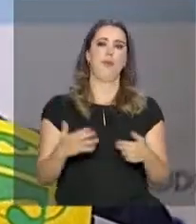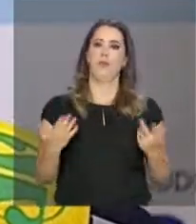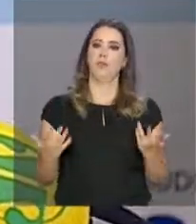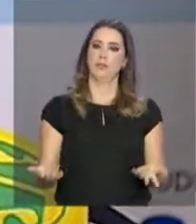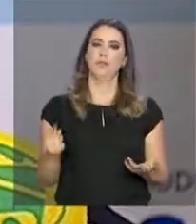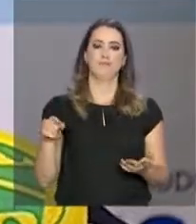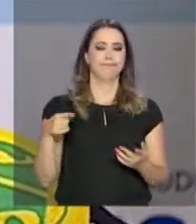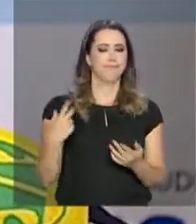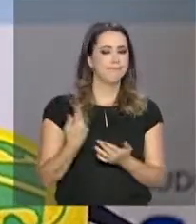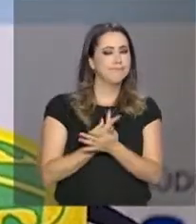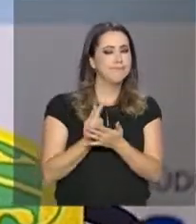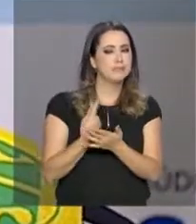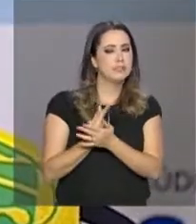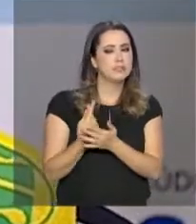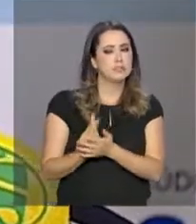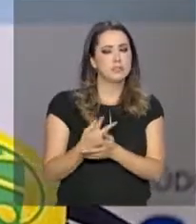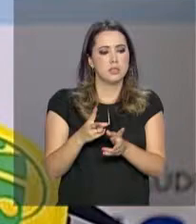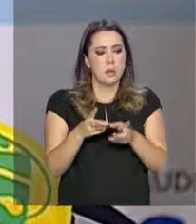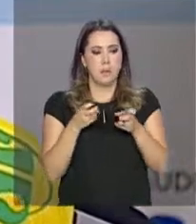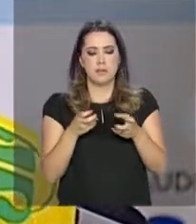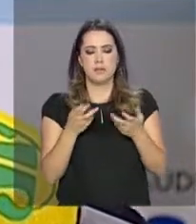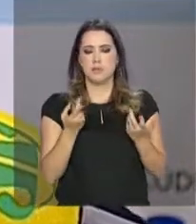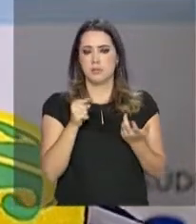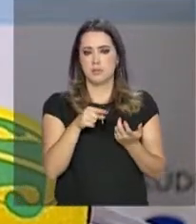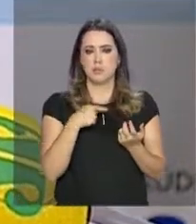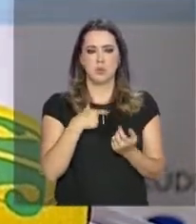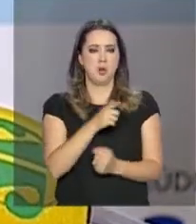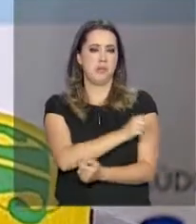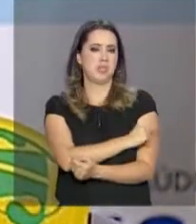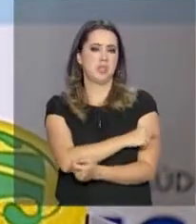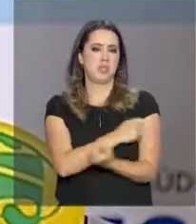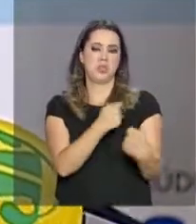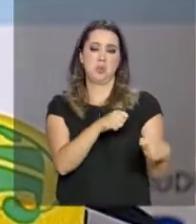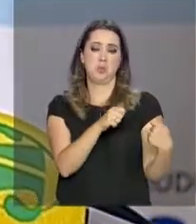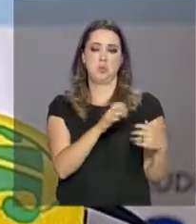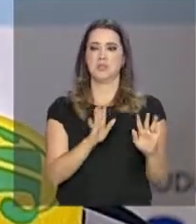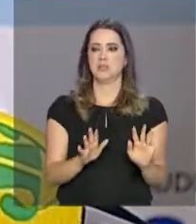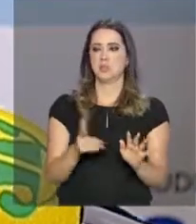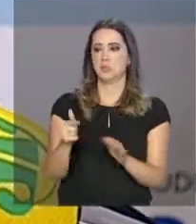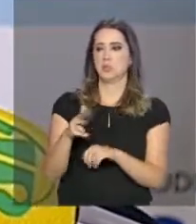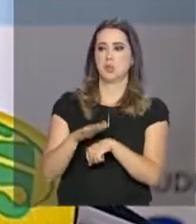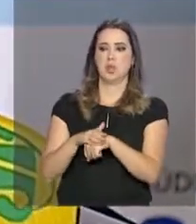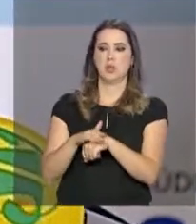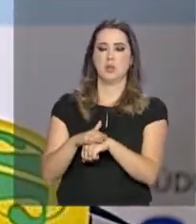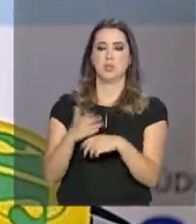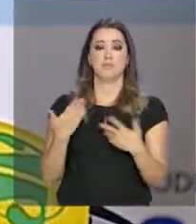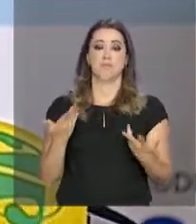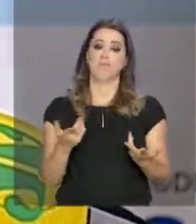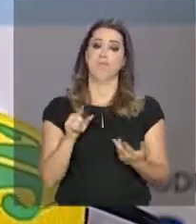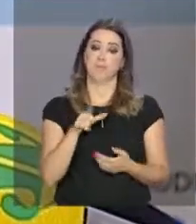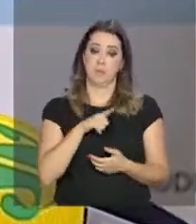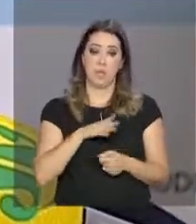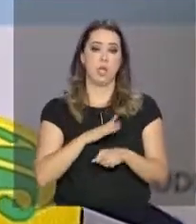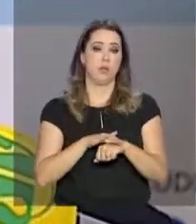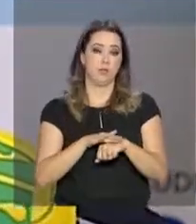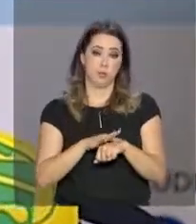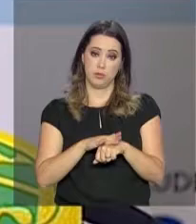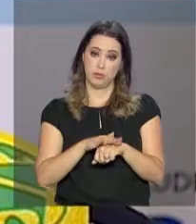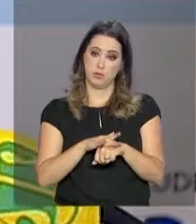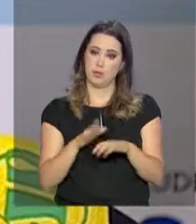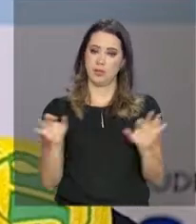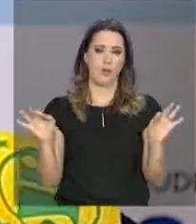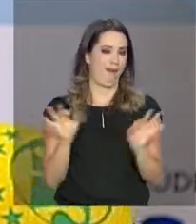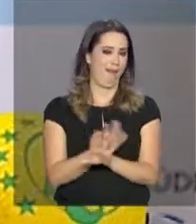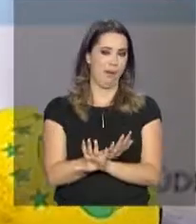equívoco nessa identificação de que não vou vacinar porque não têm a doença a doença ela existe ela não foi